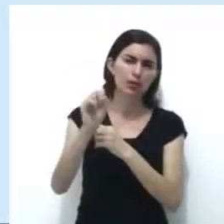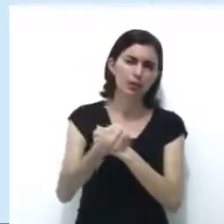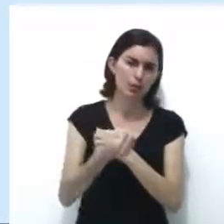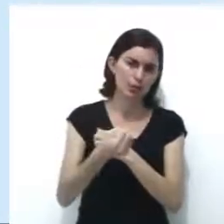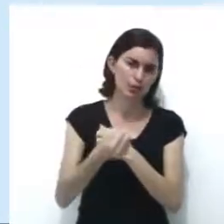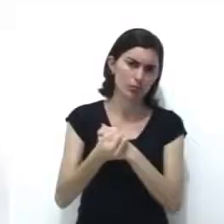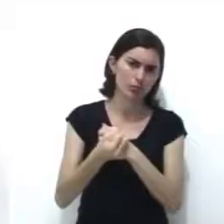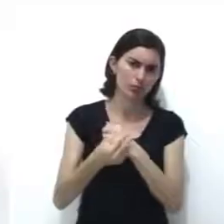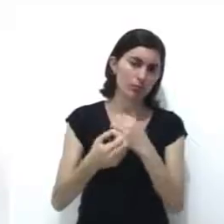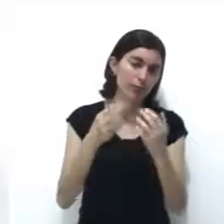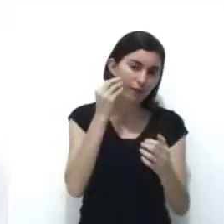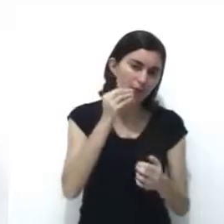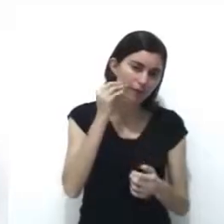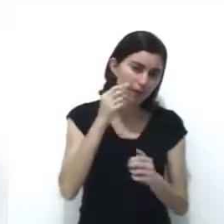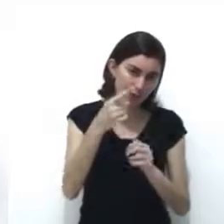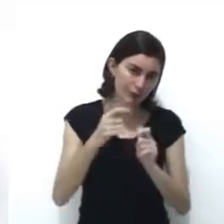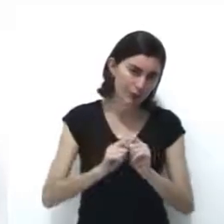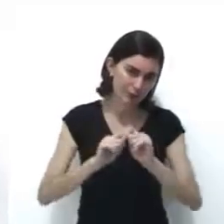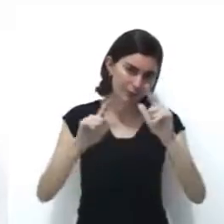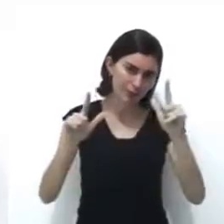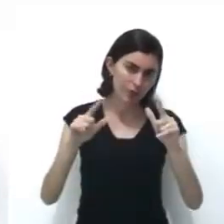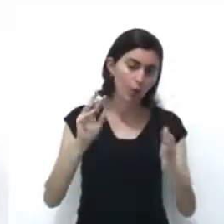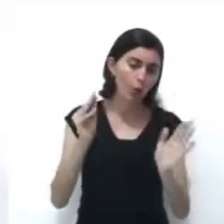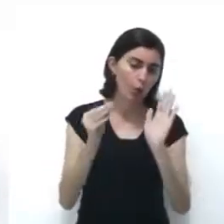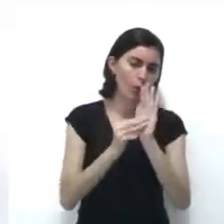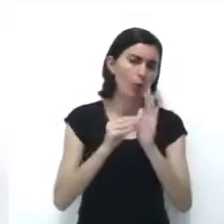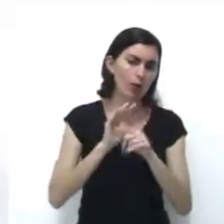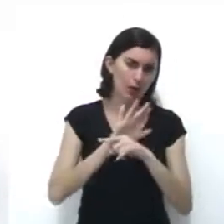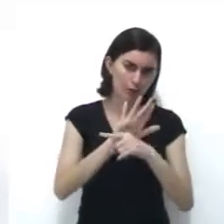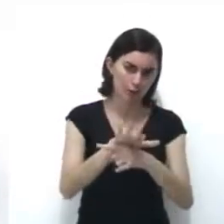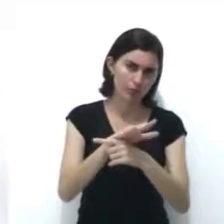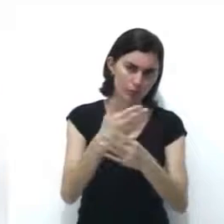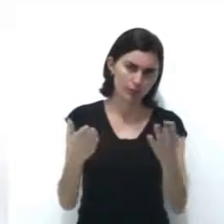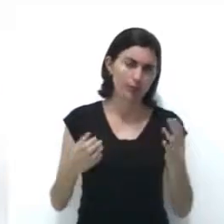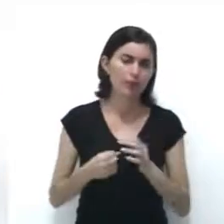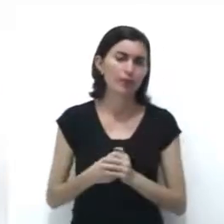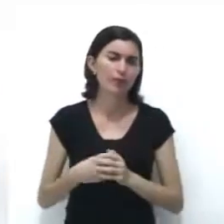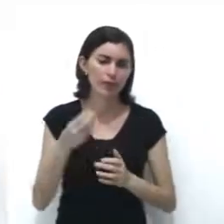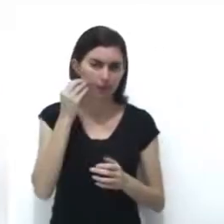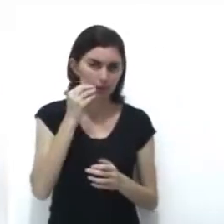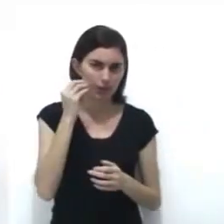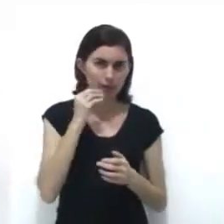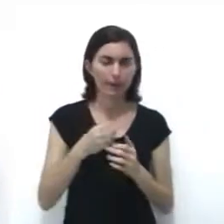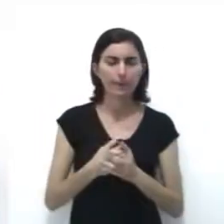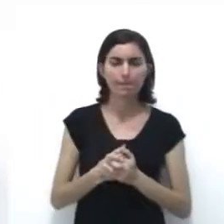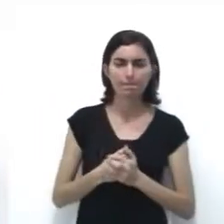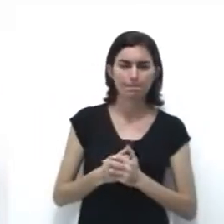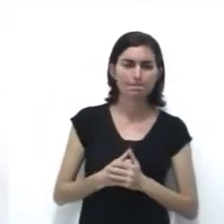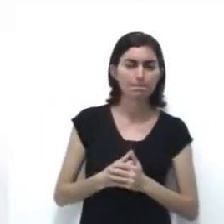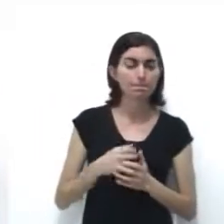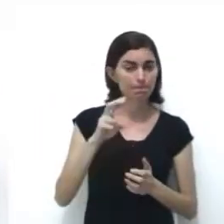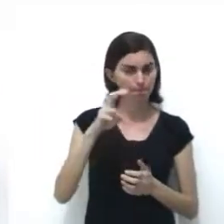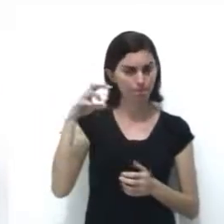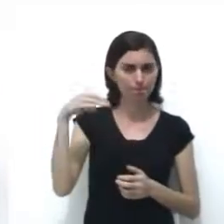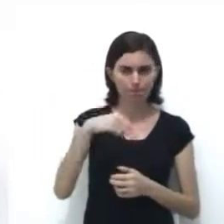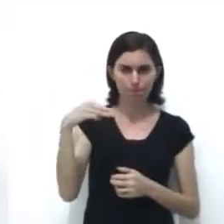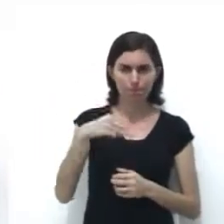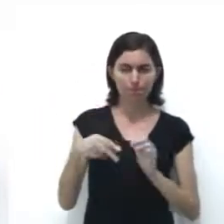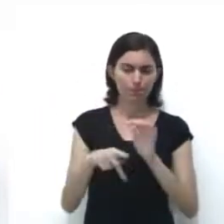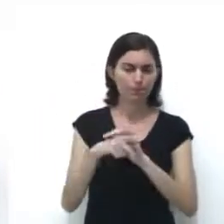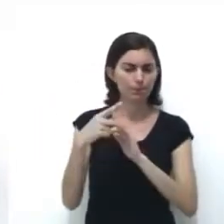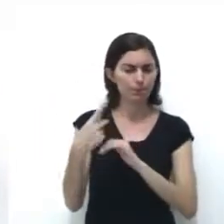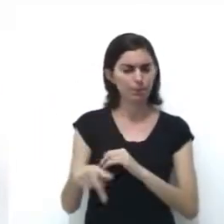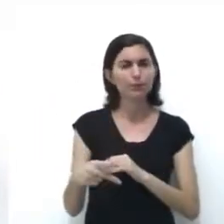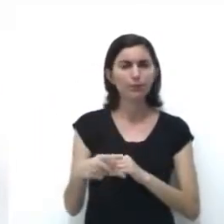graus? Tá vendo aí na sua telinha? Coloquei uma ajuda aí para você. Olha só. 5